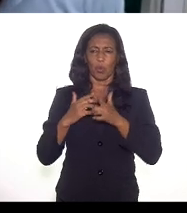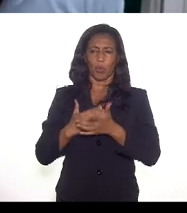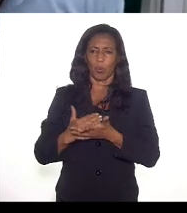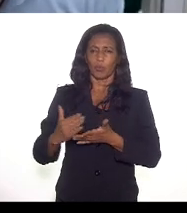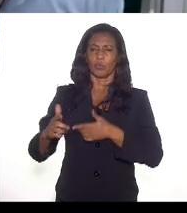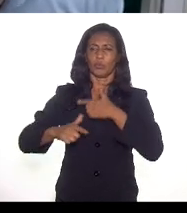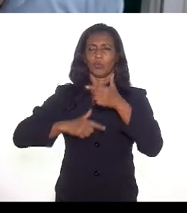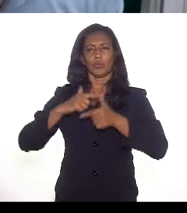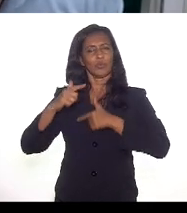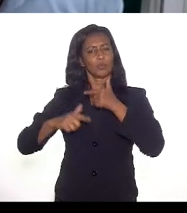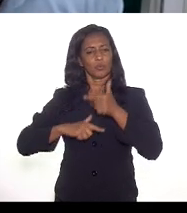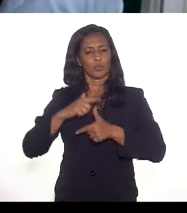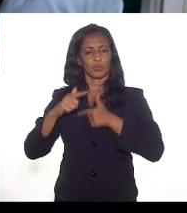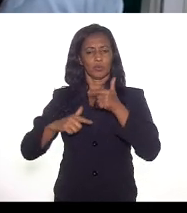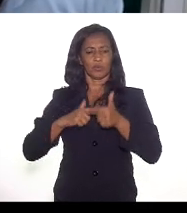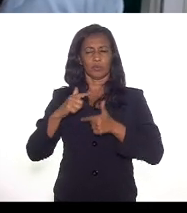trabalho